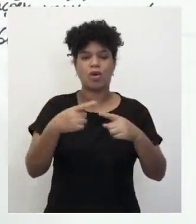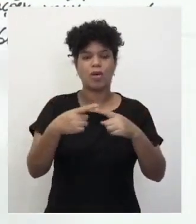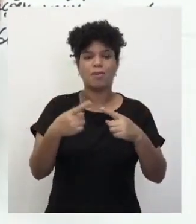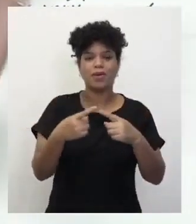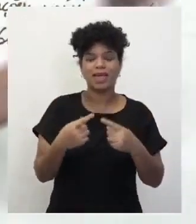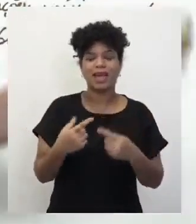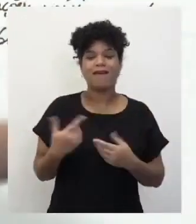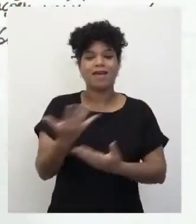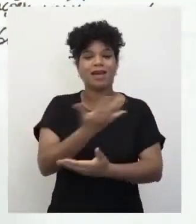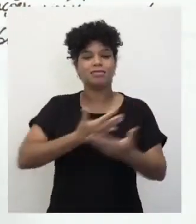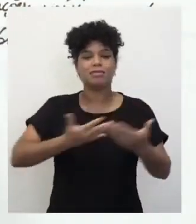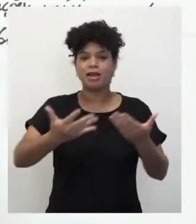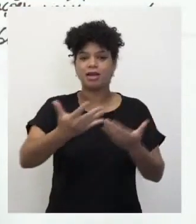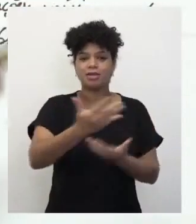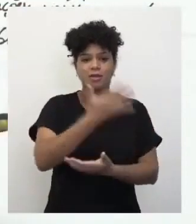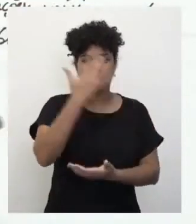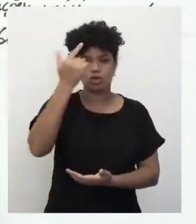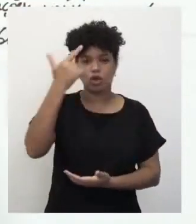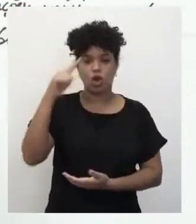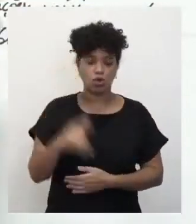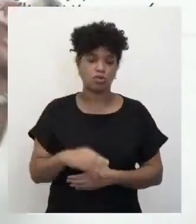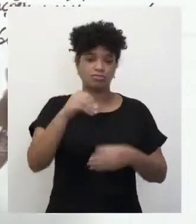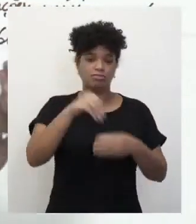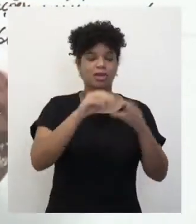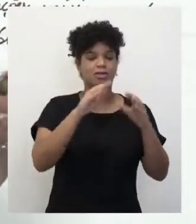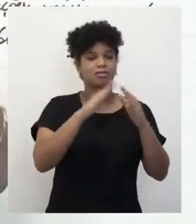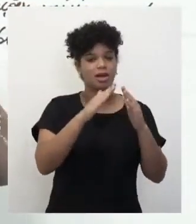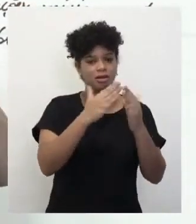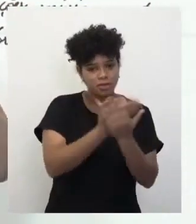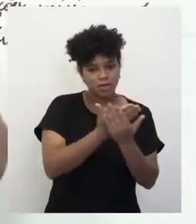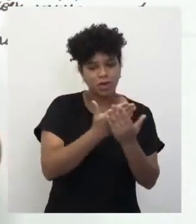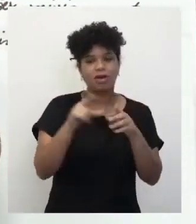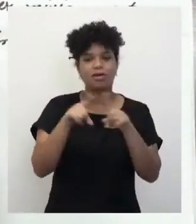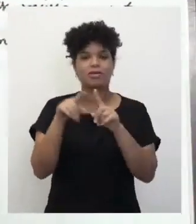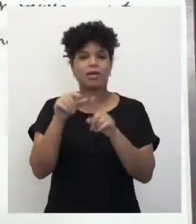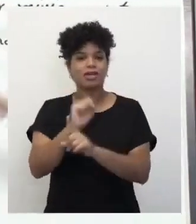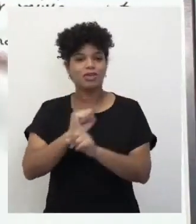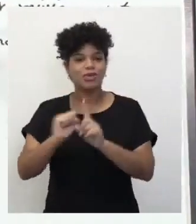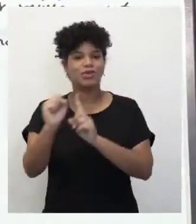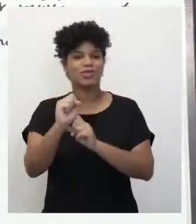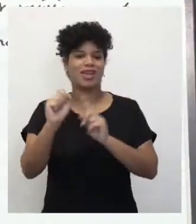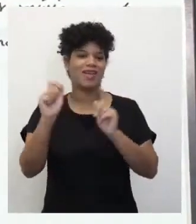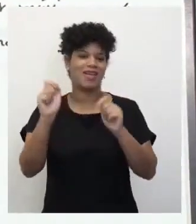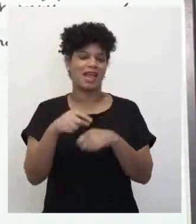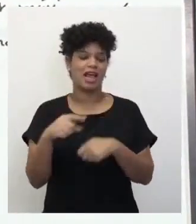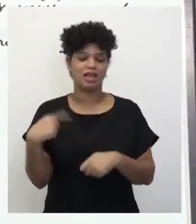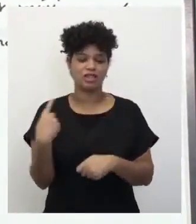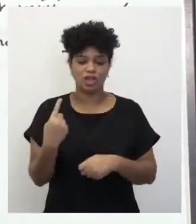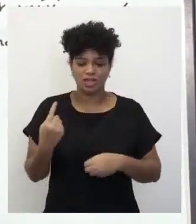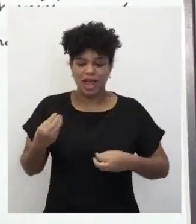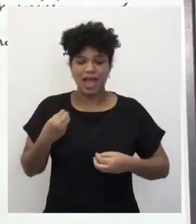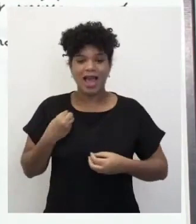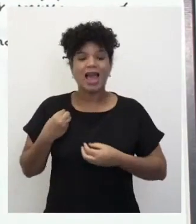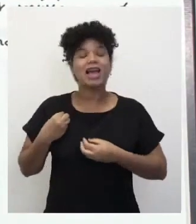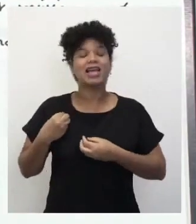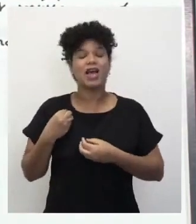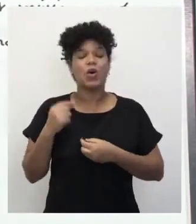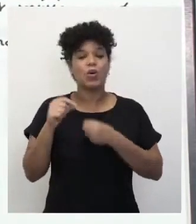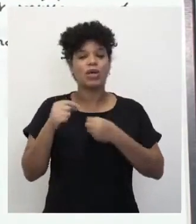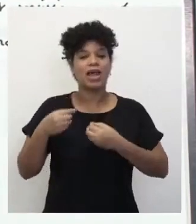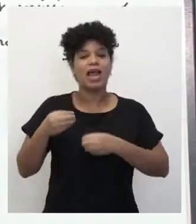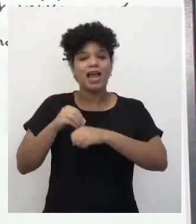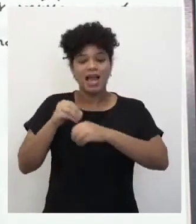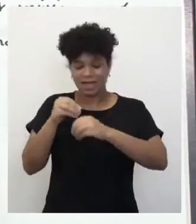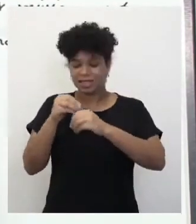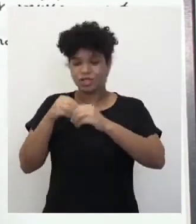né? Na escola, em sociedade, a gente começa, então, a emprestar um pouquinho da nossa vivência e a absorver um pouquinho